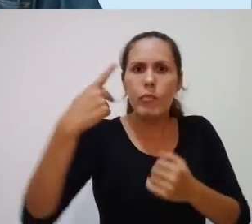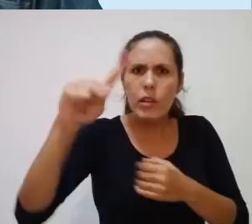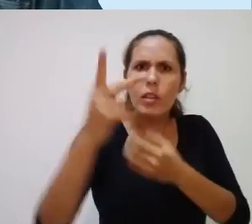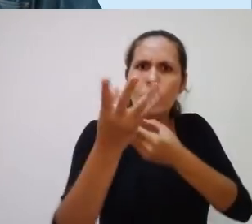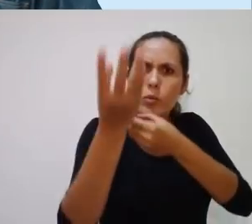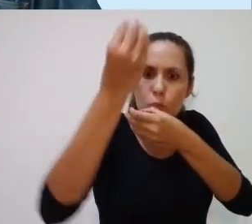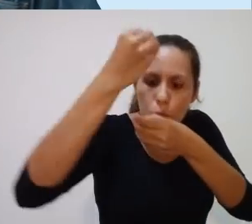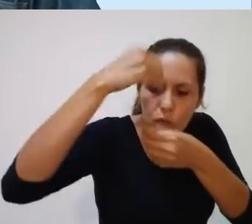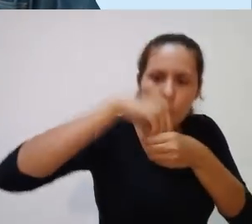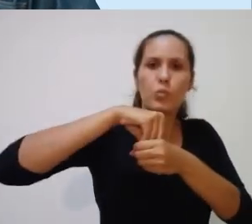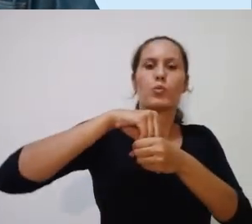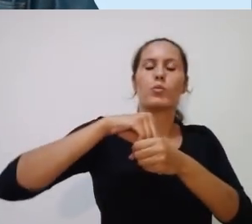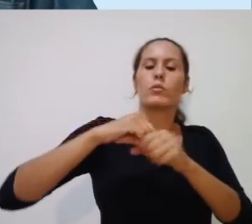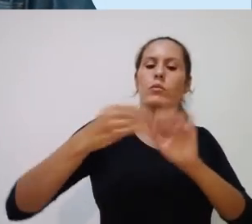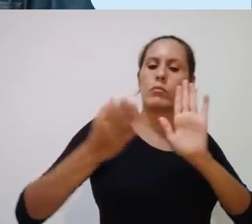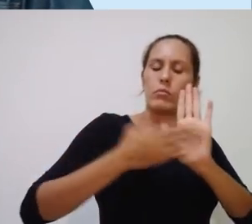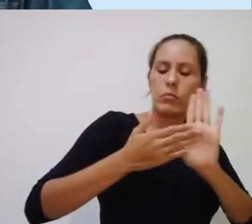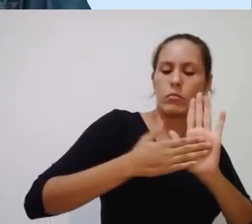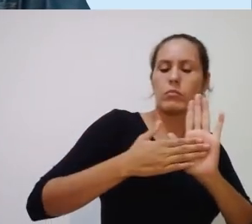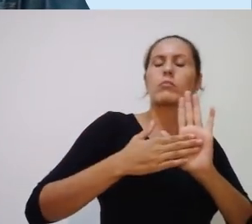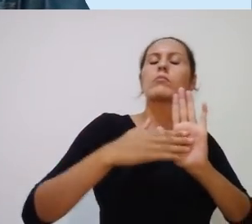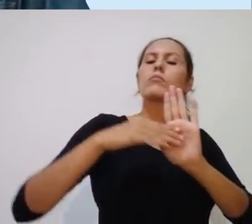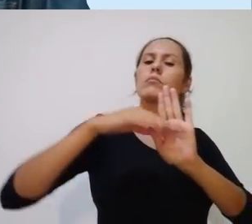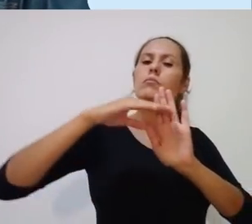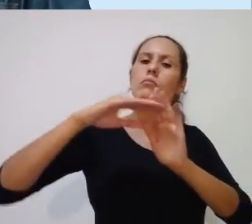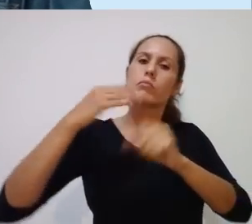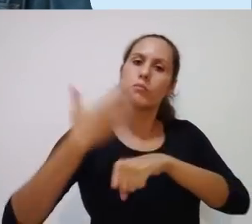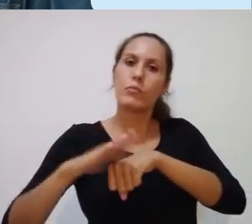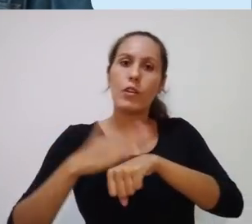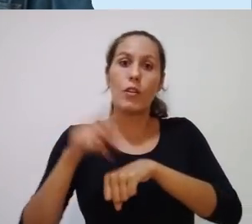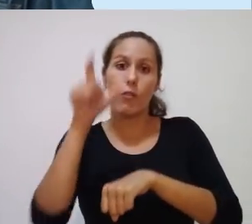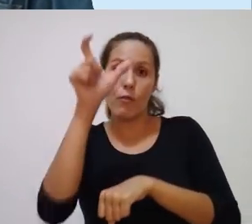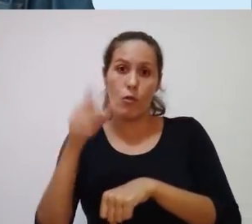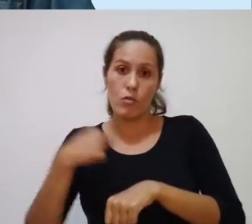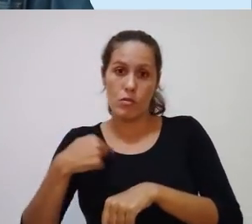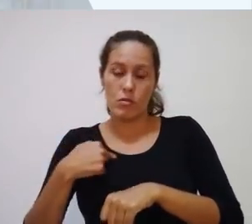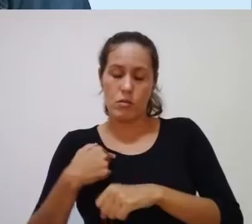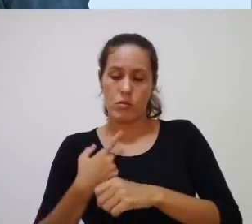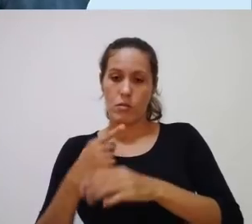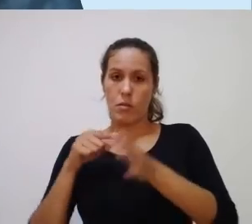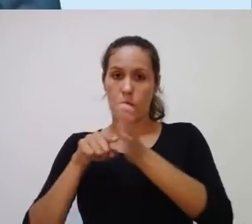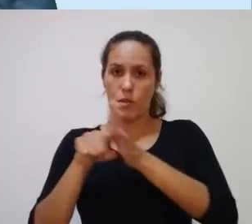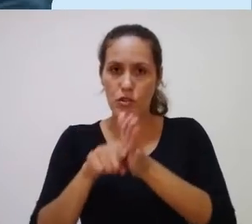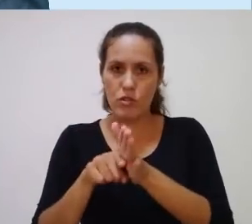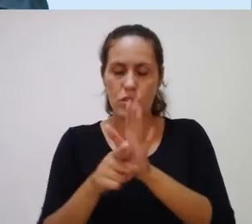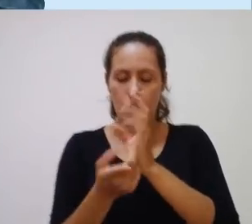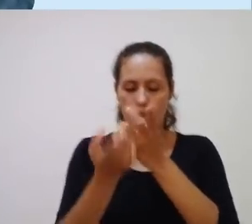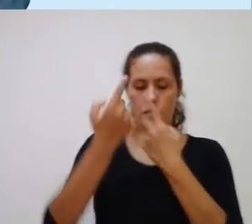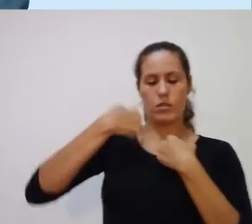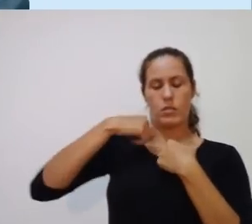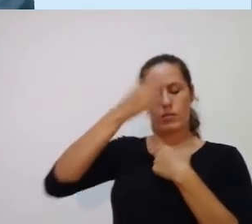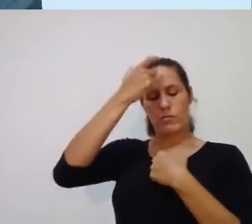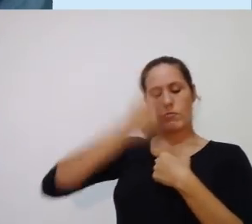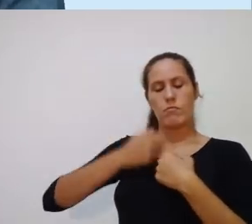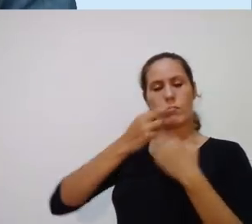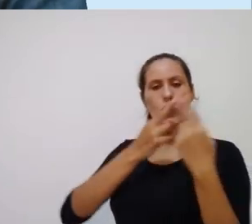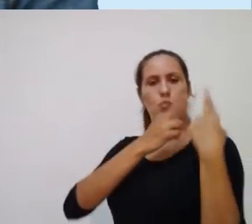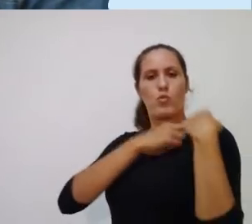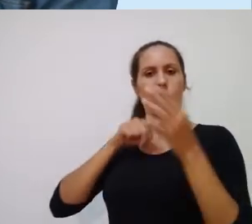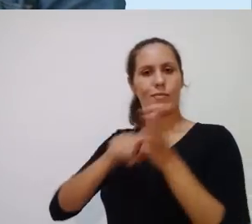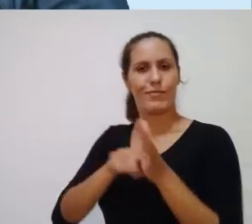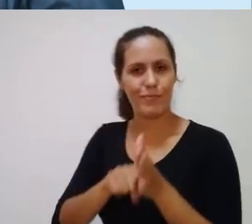pesquisa-ação, onde você está sendo tanto objeto de pesquisa, quanto também sendo pesquisador. Ótimo. Flávio, eu queria agora bater um papo